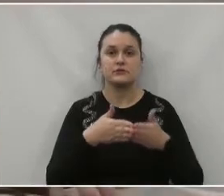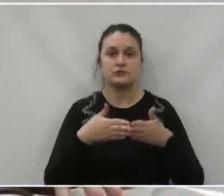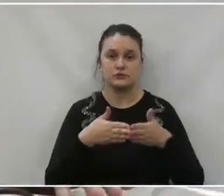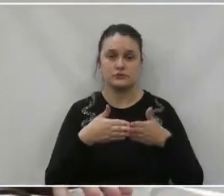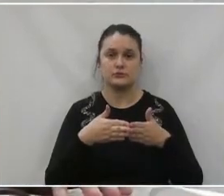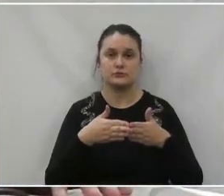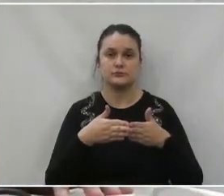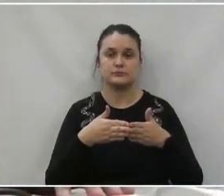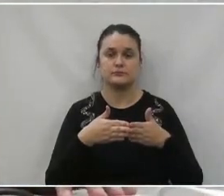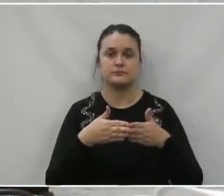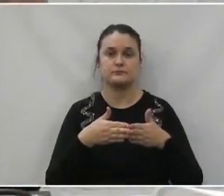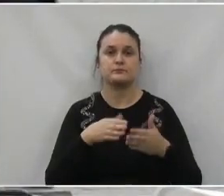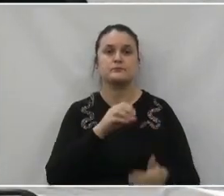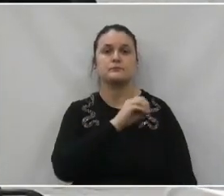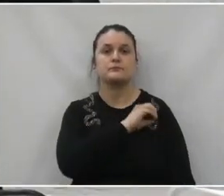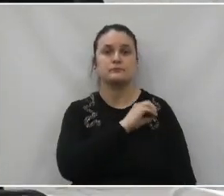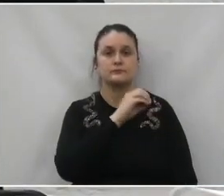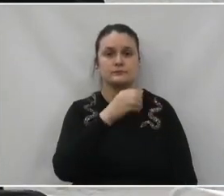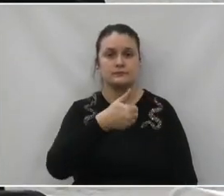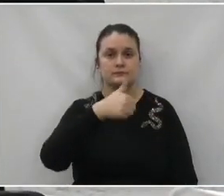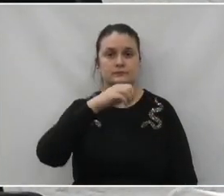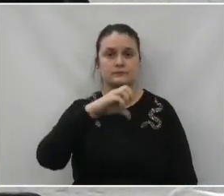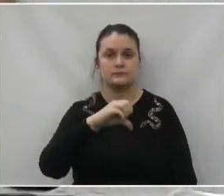Requerimentos. Requerimento número